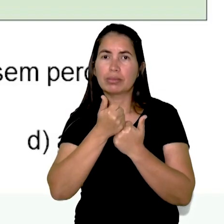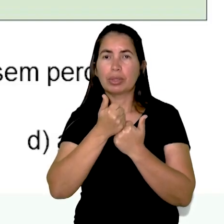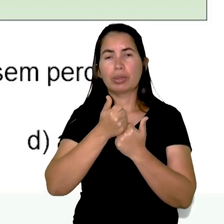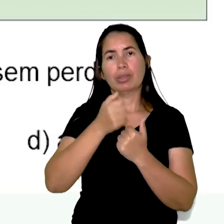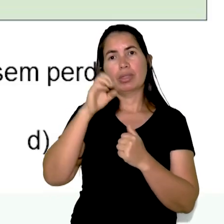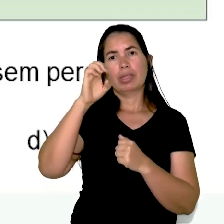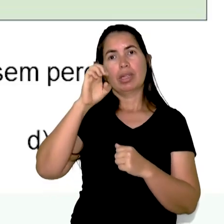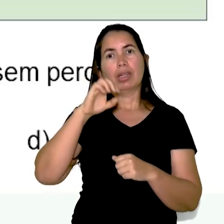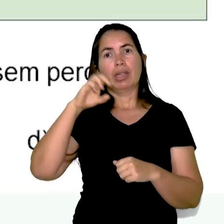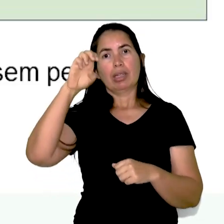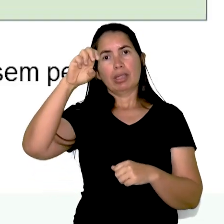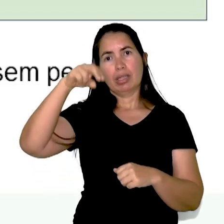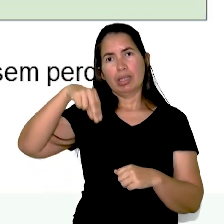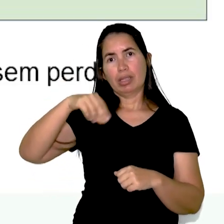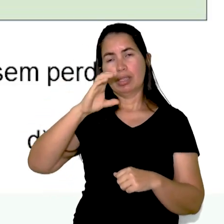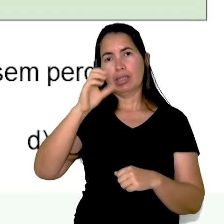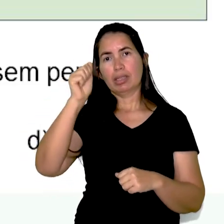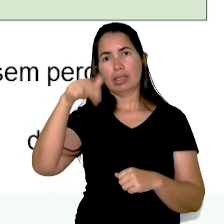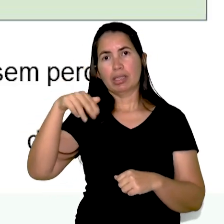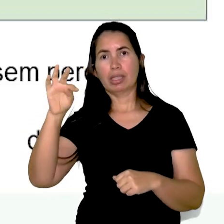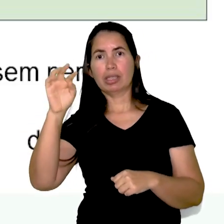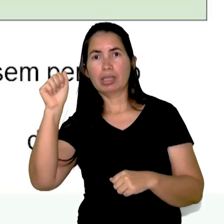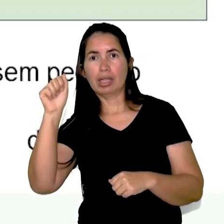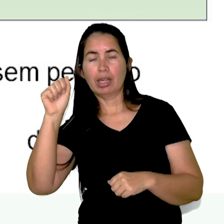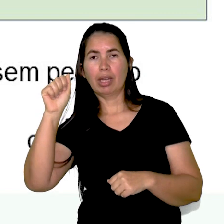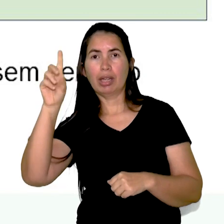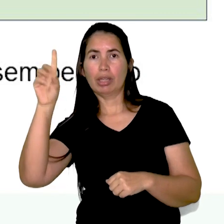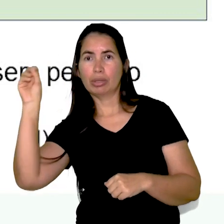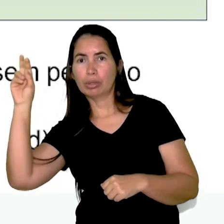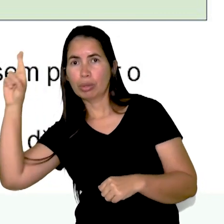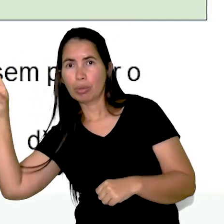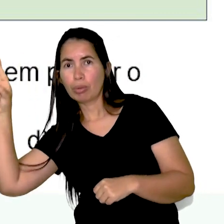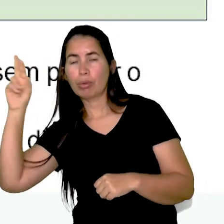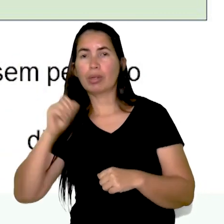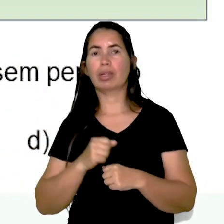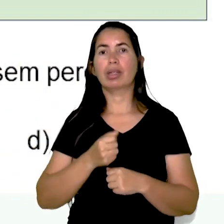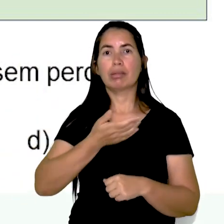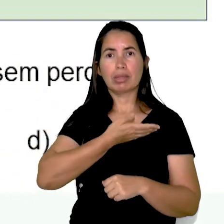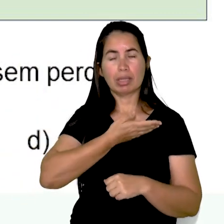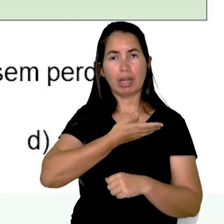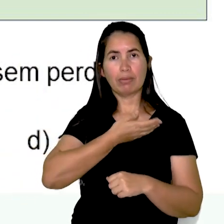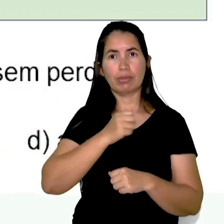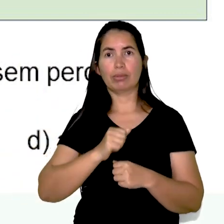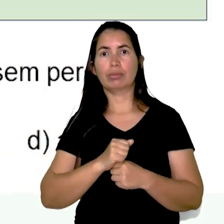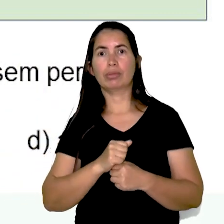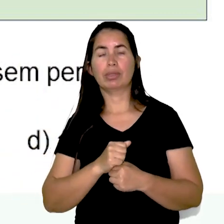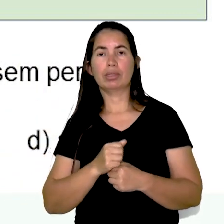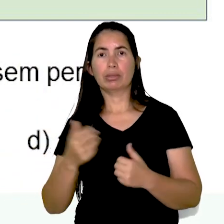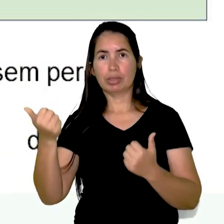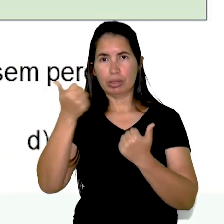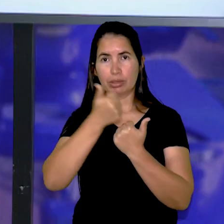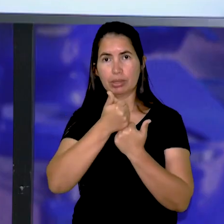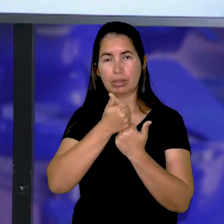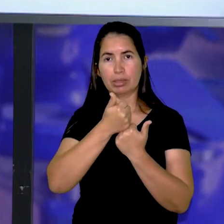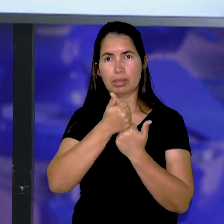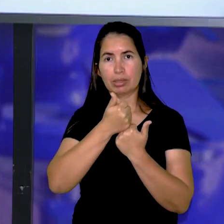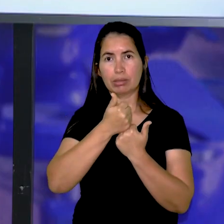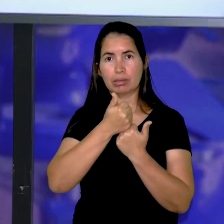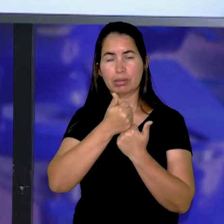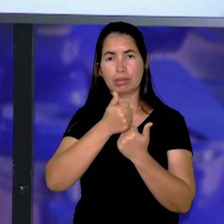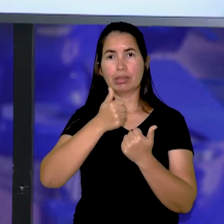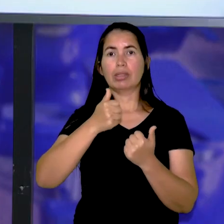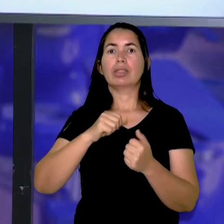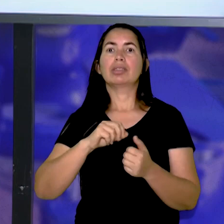encantador, ilusório, assustador ou amigável. Eu disse a vocês que a substituição é um